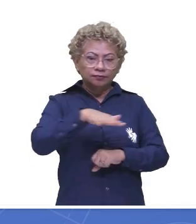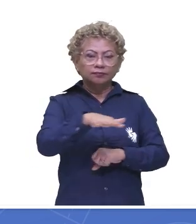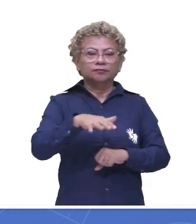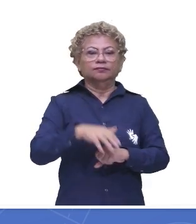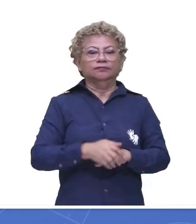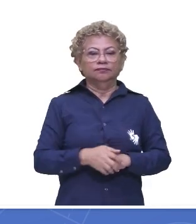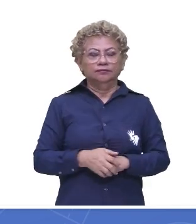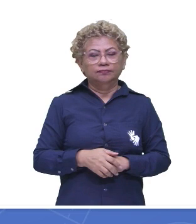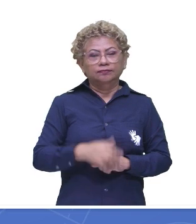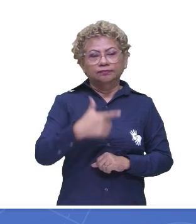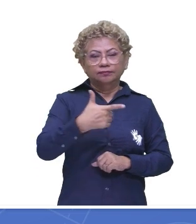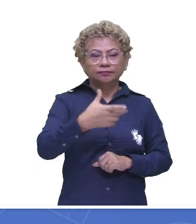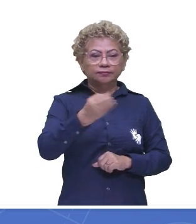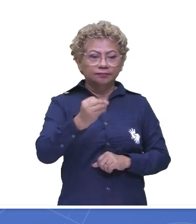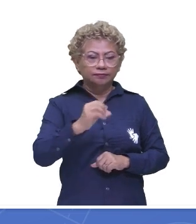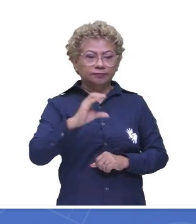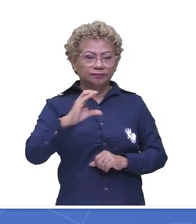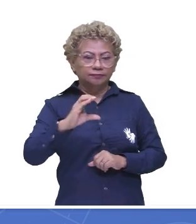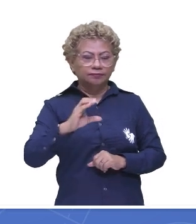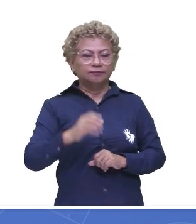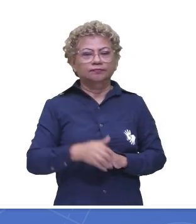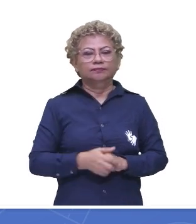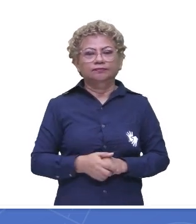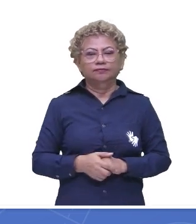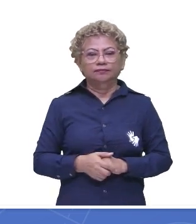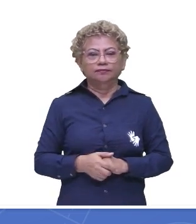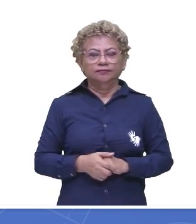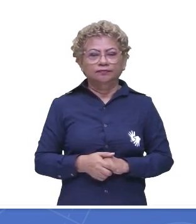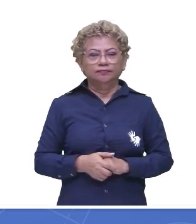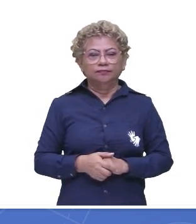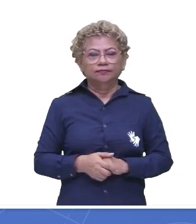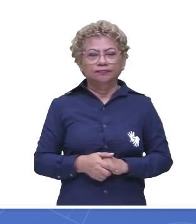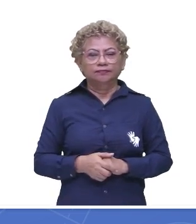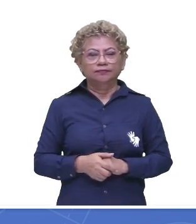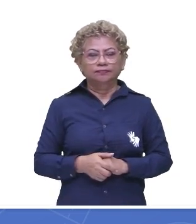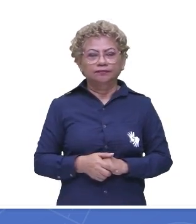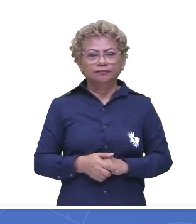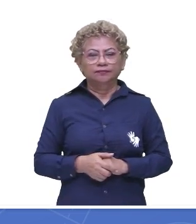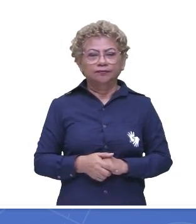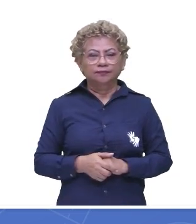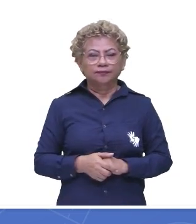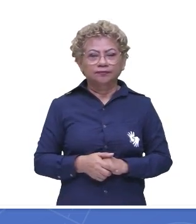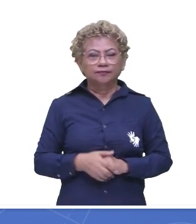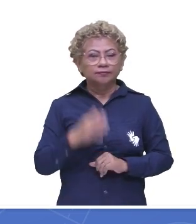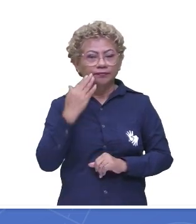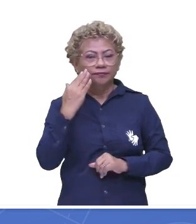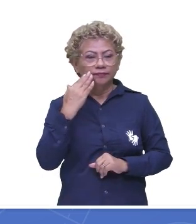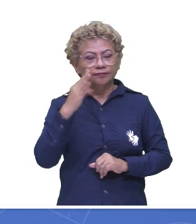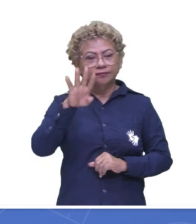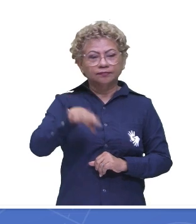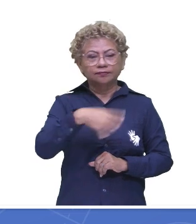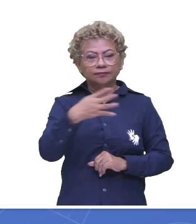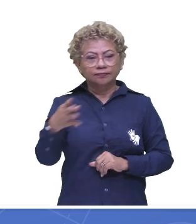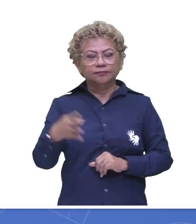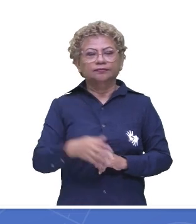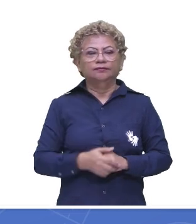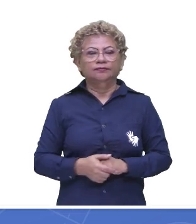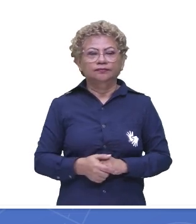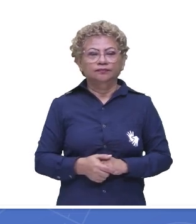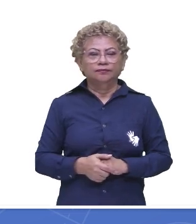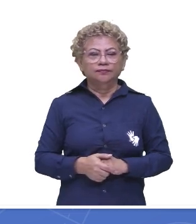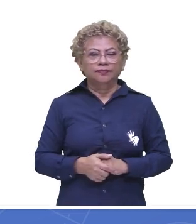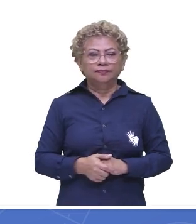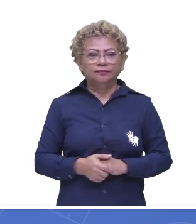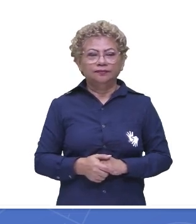até 20 graus Celsius que esteja em estado sólido, beleza? Vamos ver aí a tabelinha. Vamos